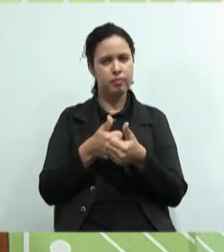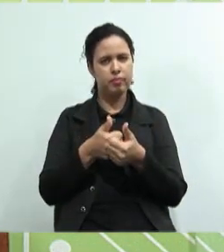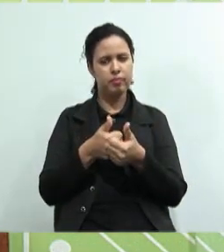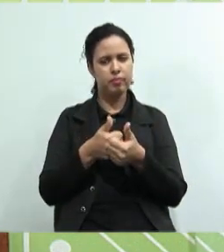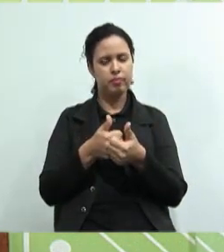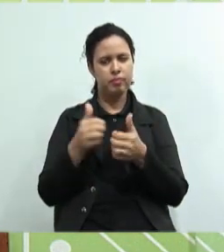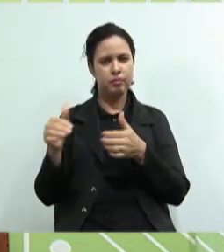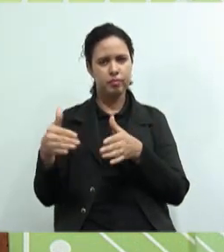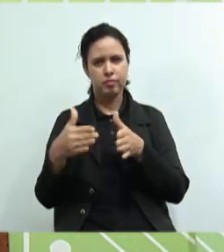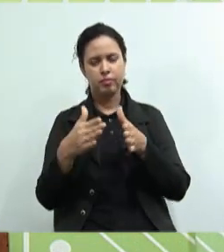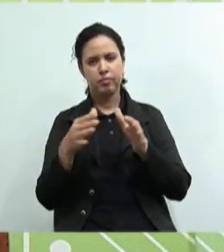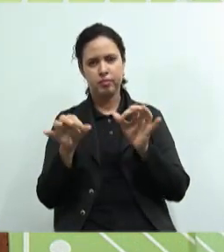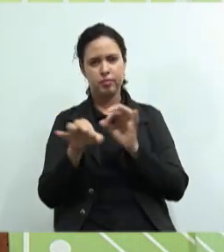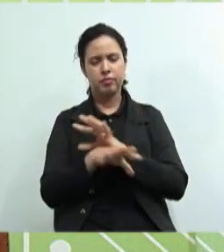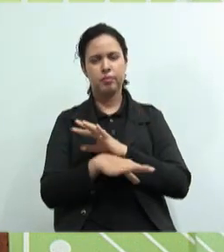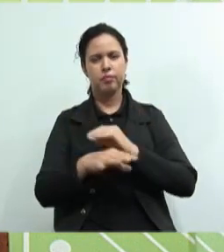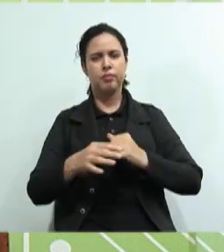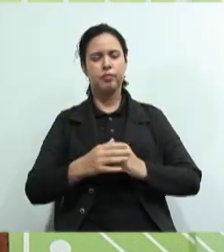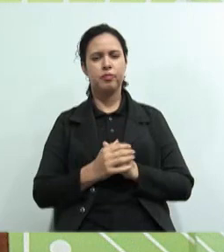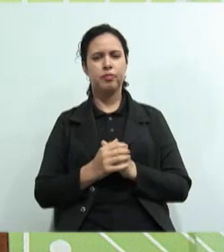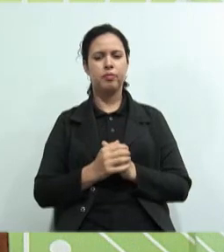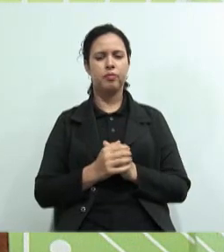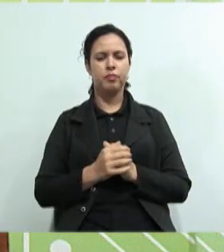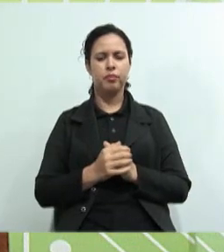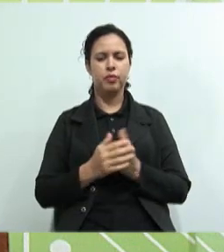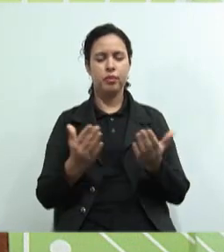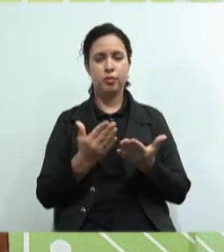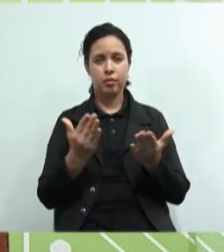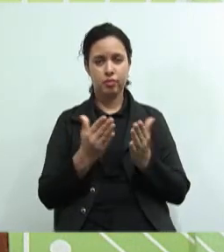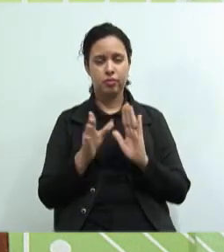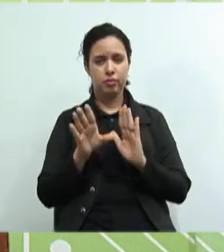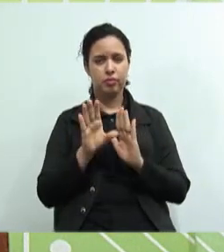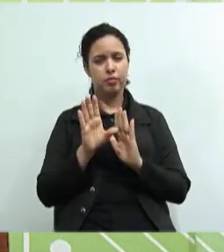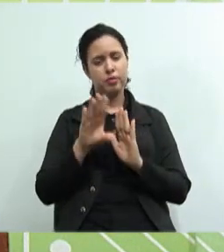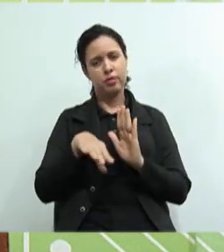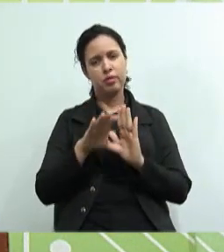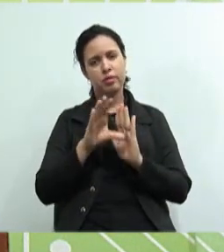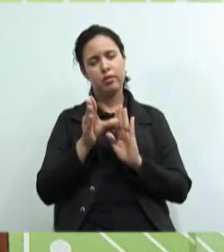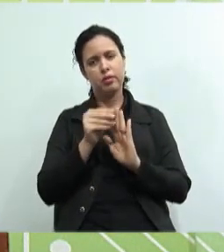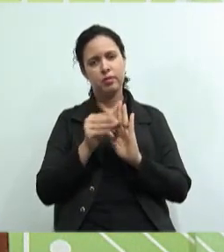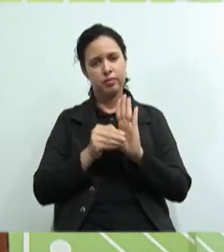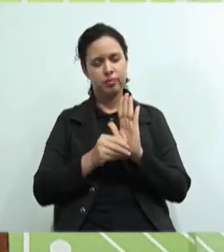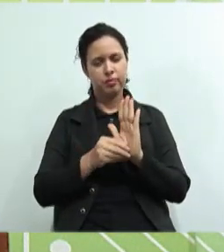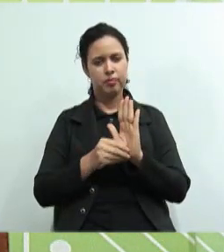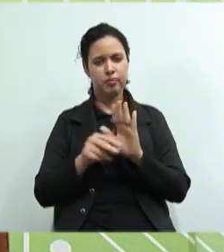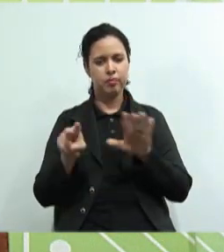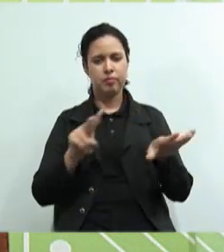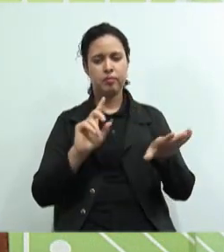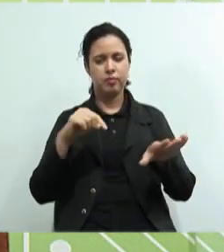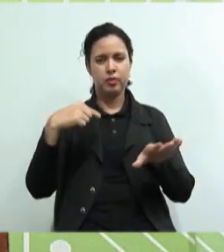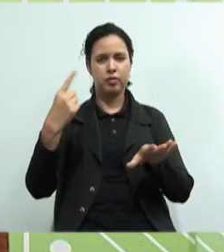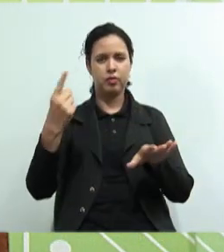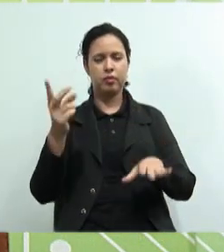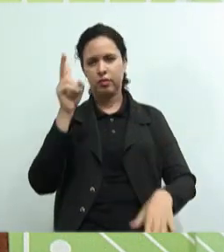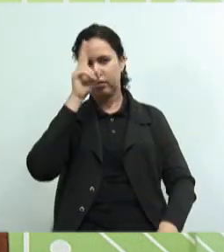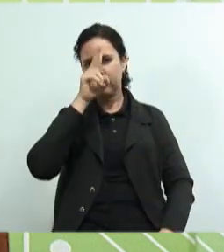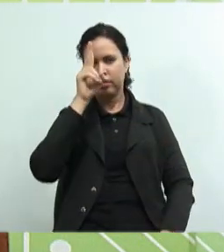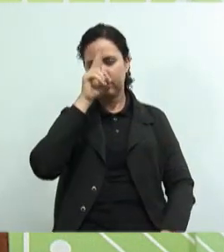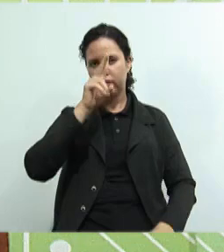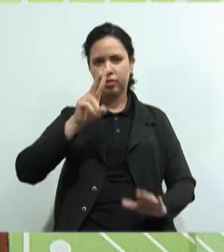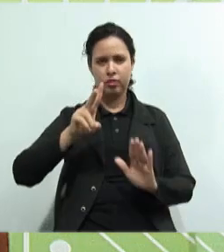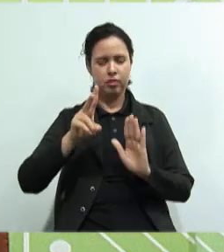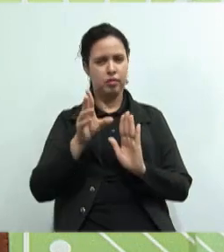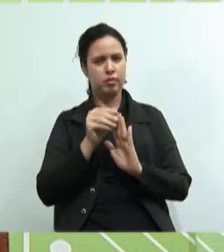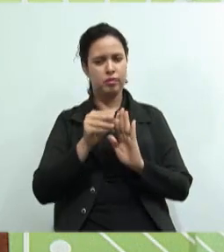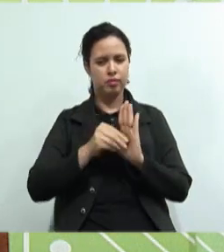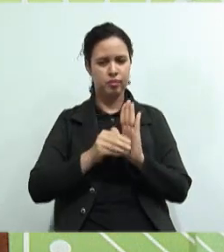estão com prazo para encerrar. E essa é a nossa última aula de conteúdo. Semana que vem a gente retorna com uma revisão dos conteúdos e